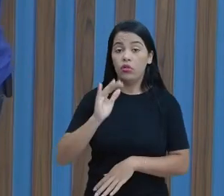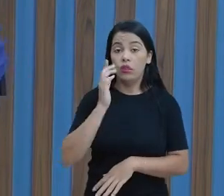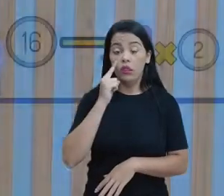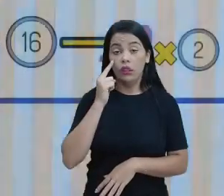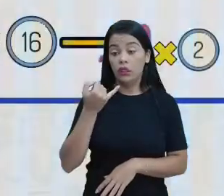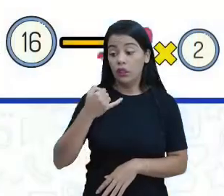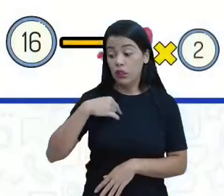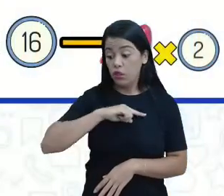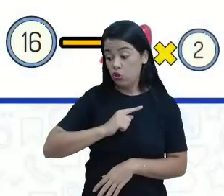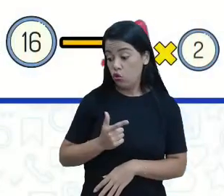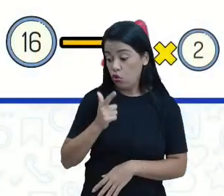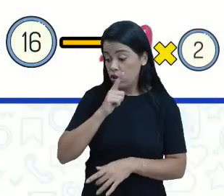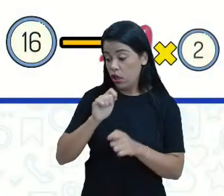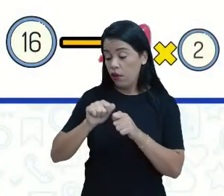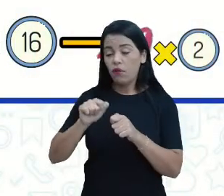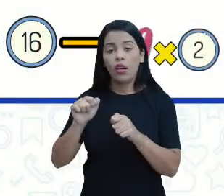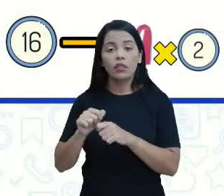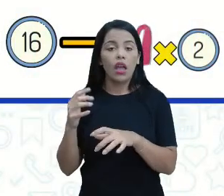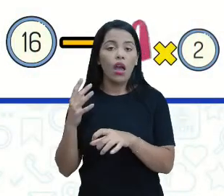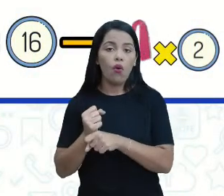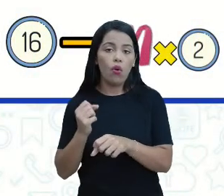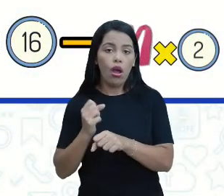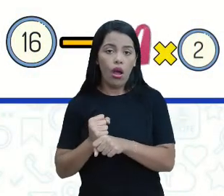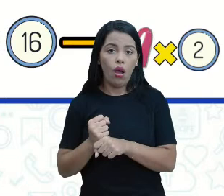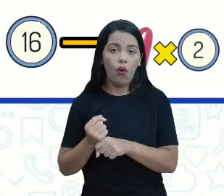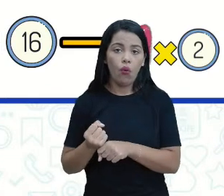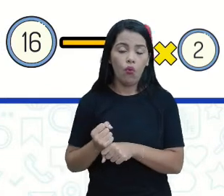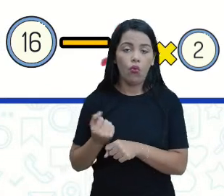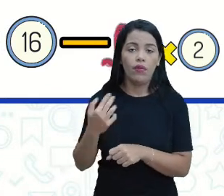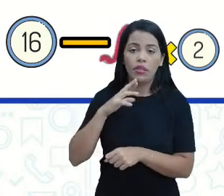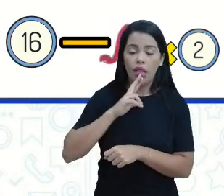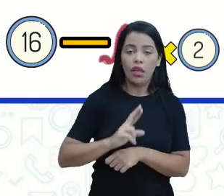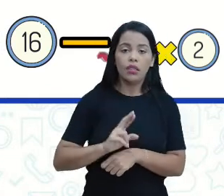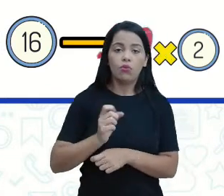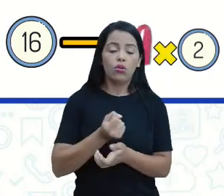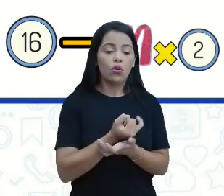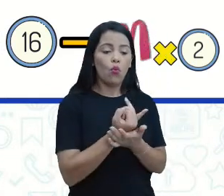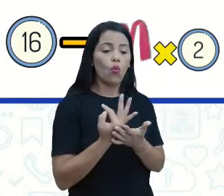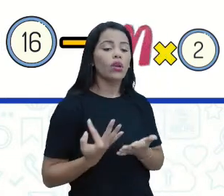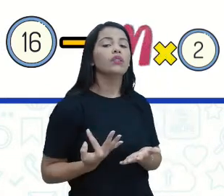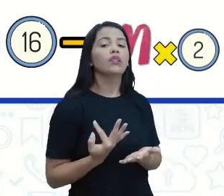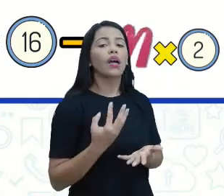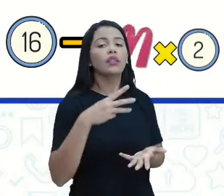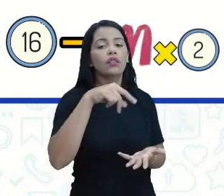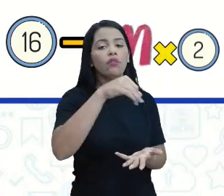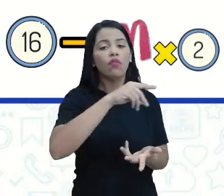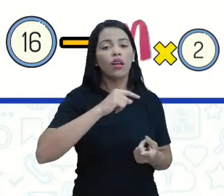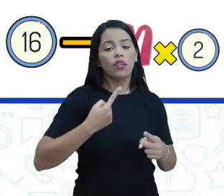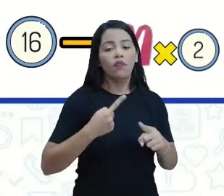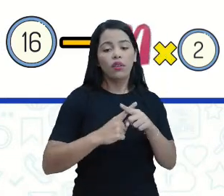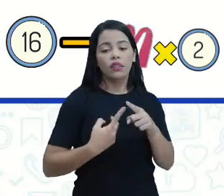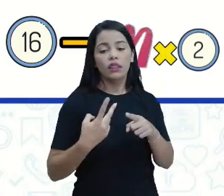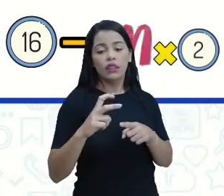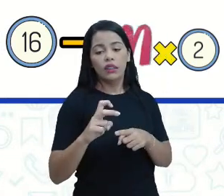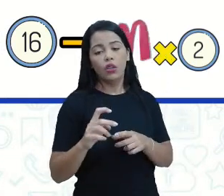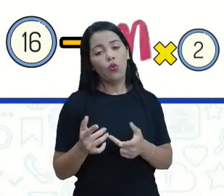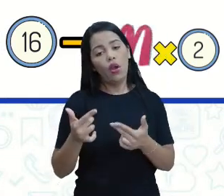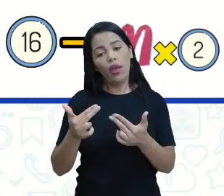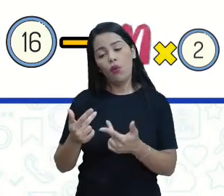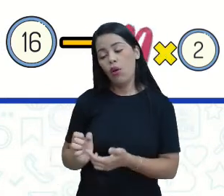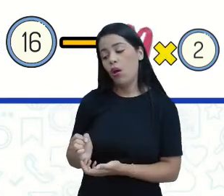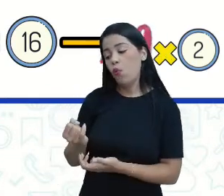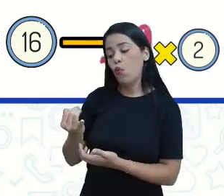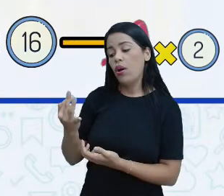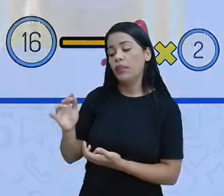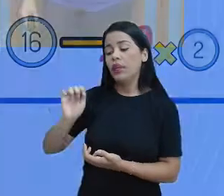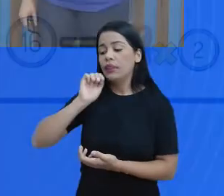pães vai ser a resposta se eu colocar a quantidade de farinhas e multiplicar por 5. Mas se eu já tiver a quantidade de pães,